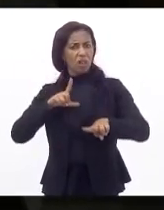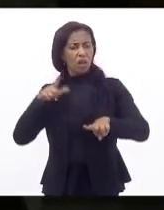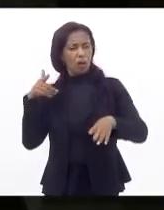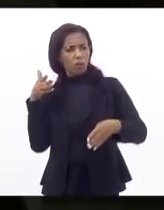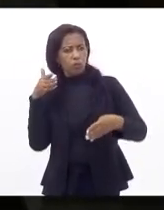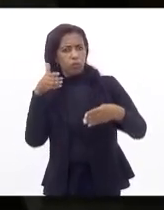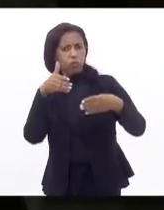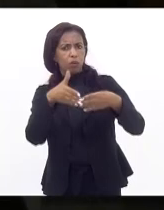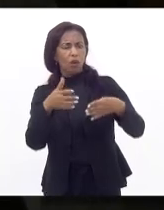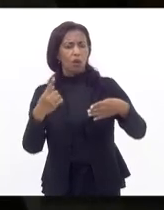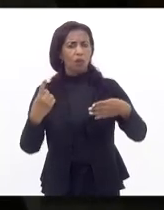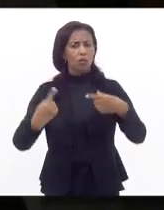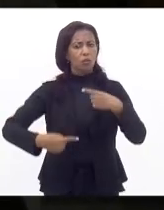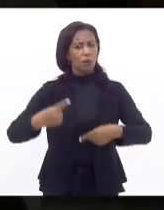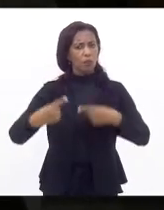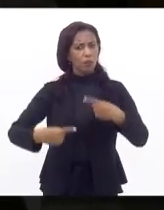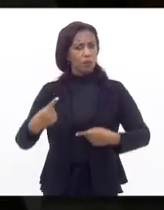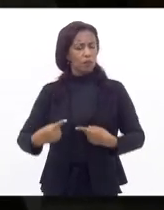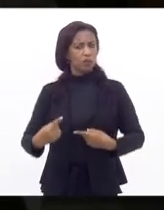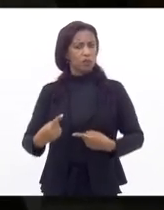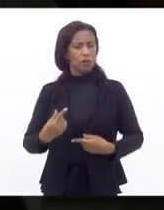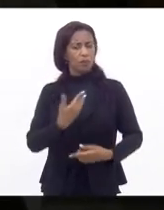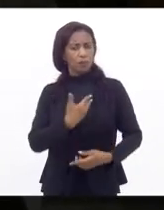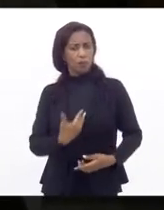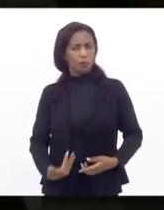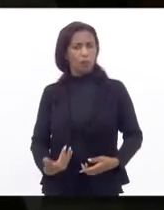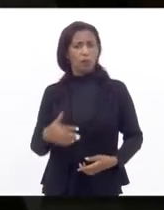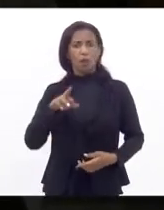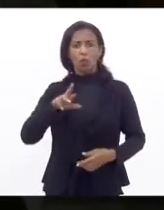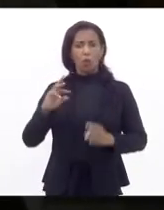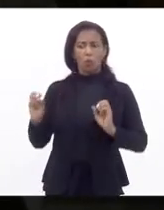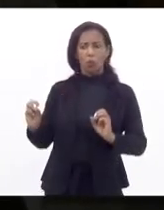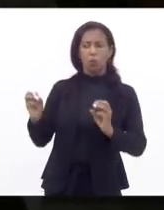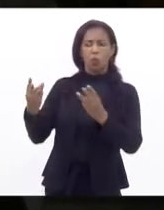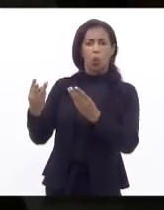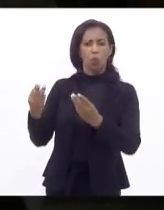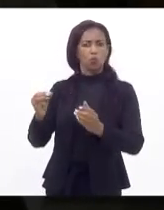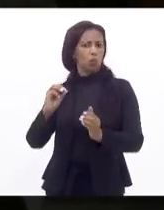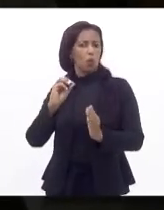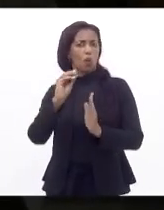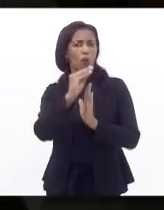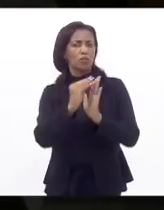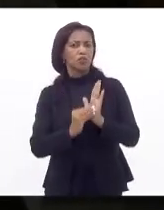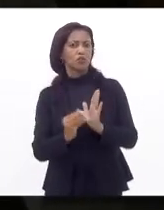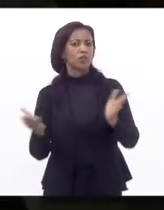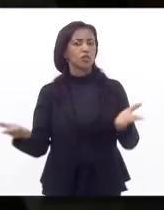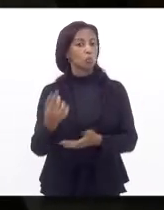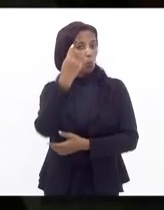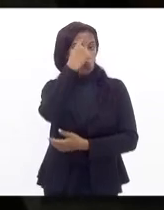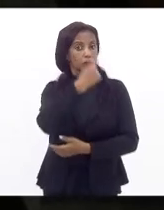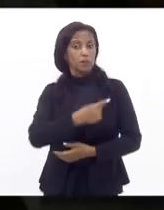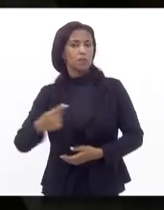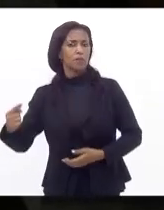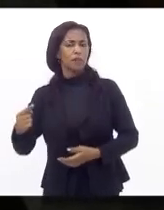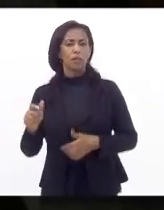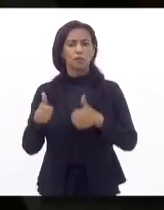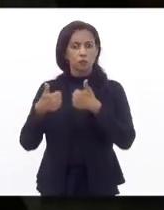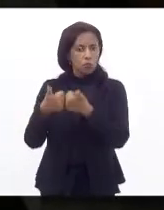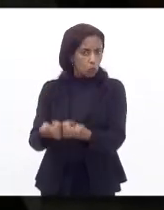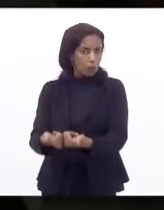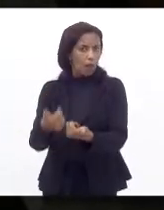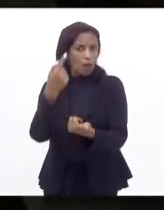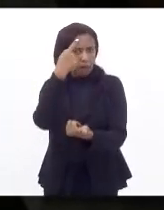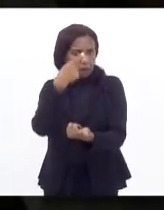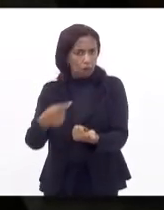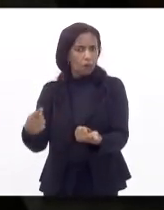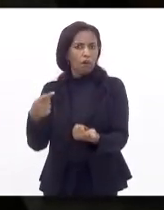na direção de uma política pública. Insisto, não é um evento, Sérgio, não é uma agenda de hoje, não é uma semana. É tudo bem, as